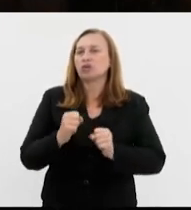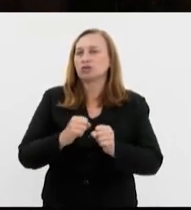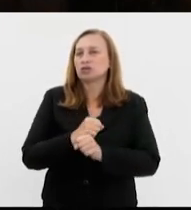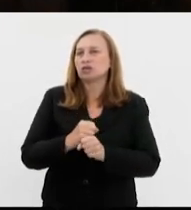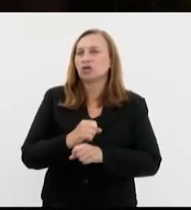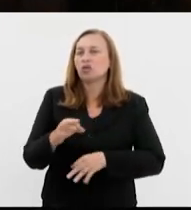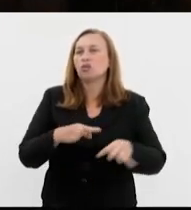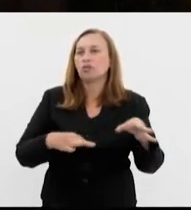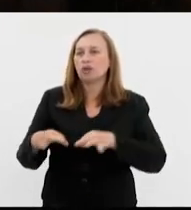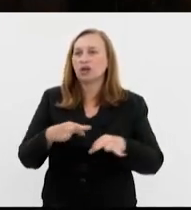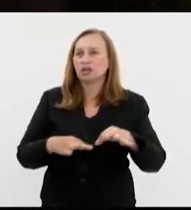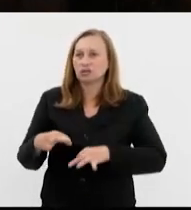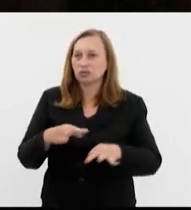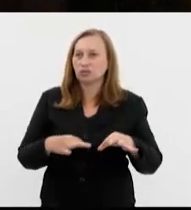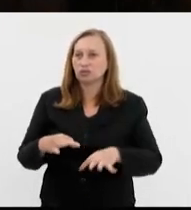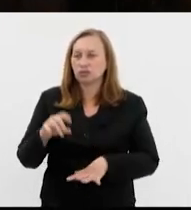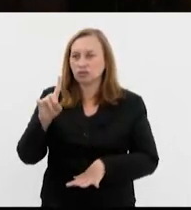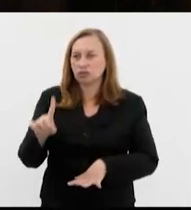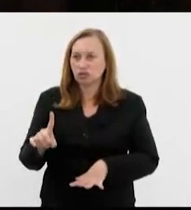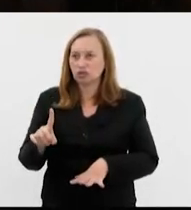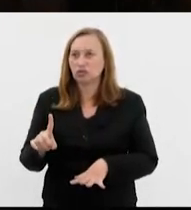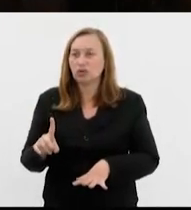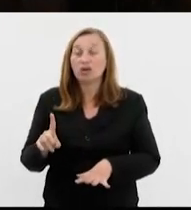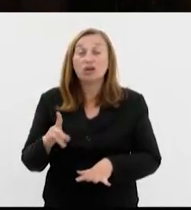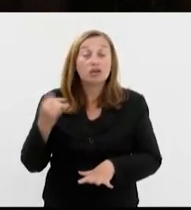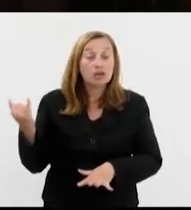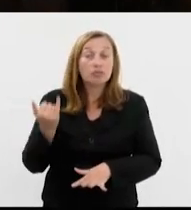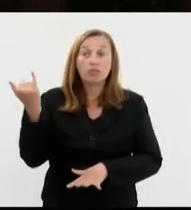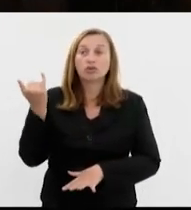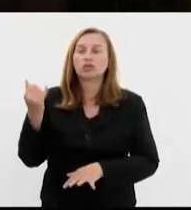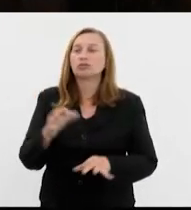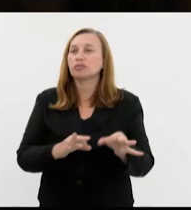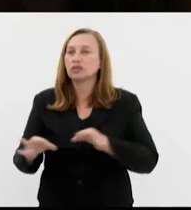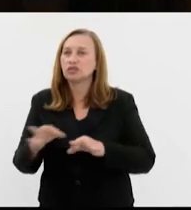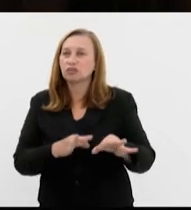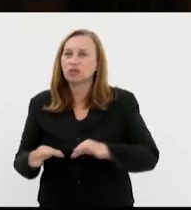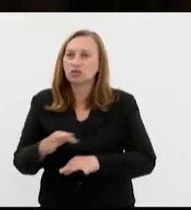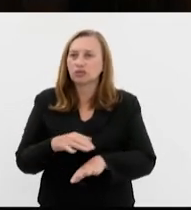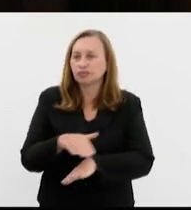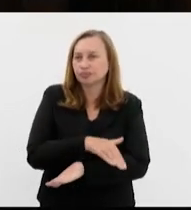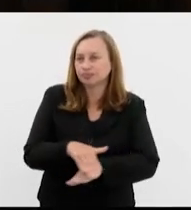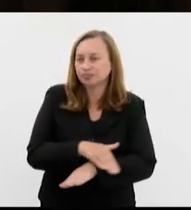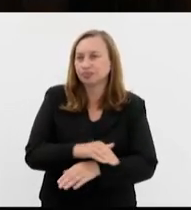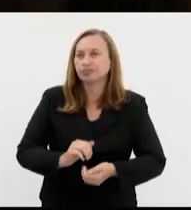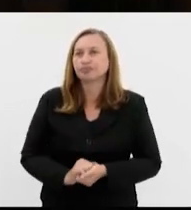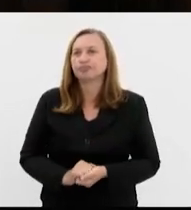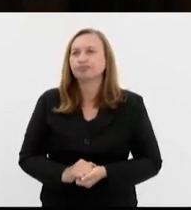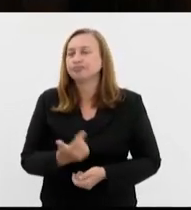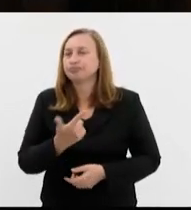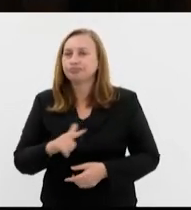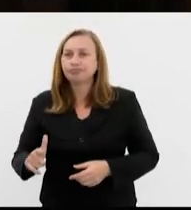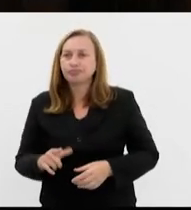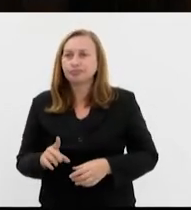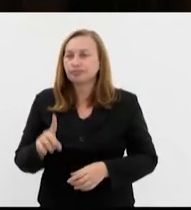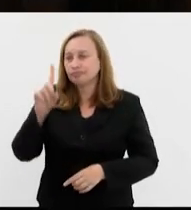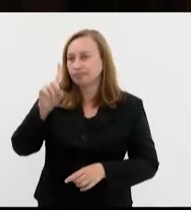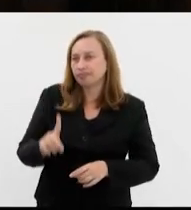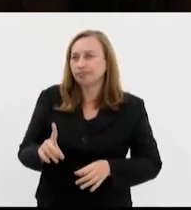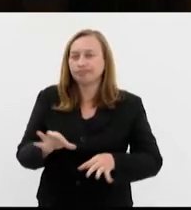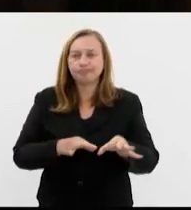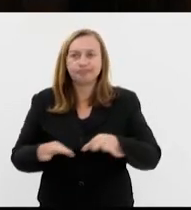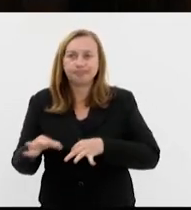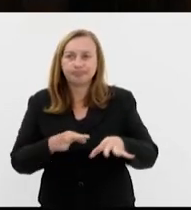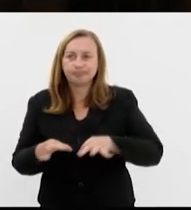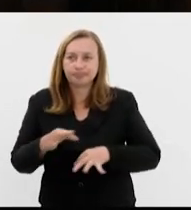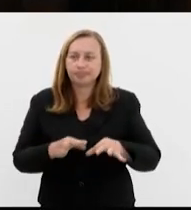diretor, que nada mais é do que a ferramenta mais importante de planejamento urbano. Sem plano diretor, não tem plano de mobilidade, não tem plano de habitação,